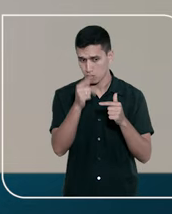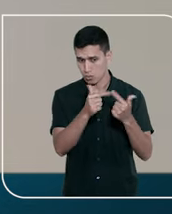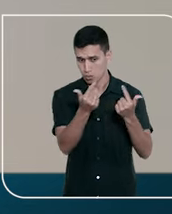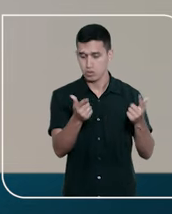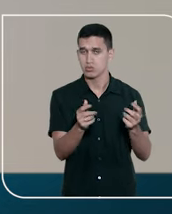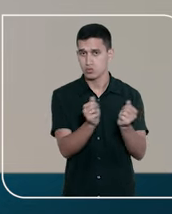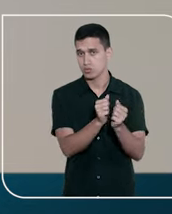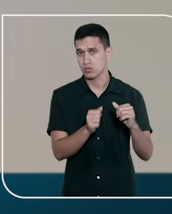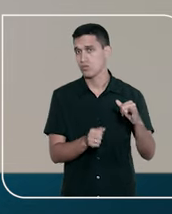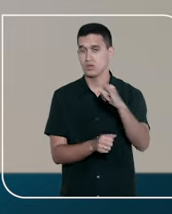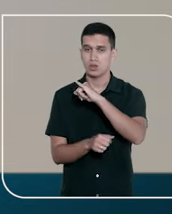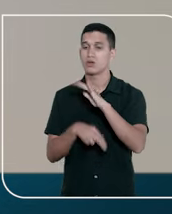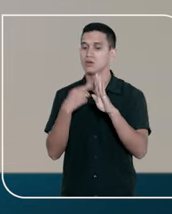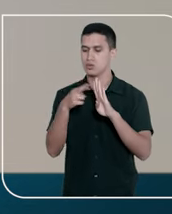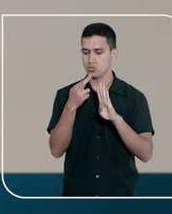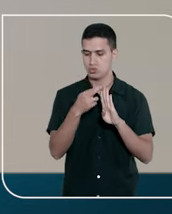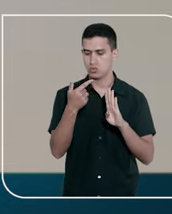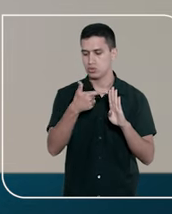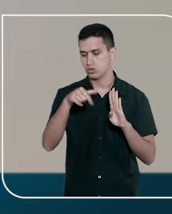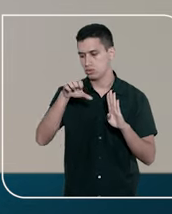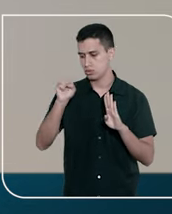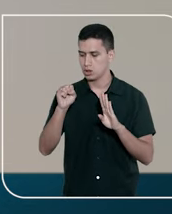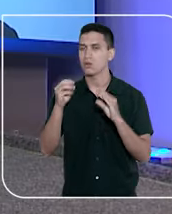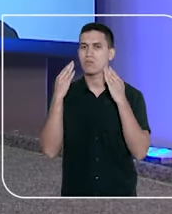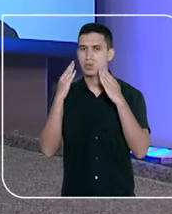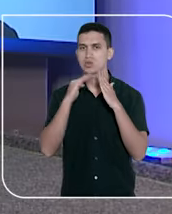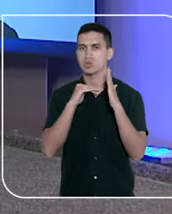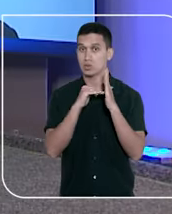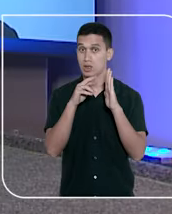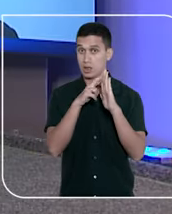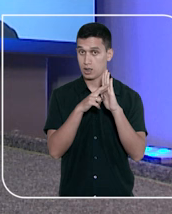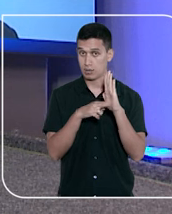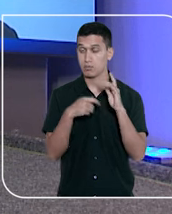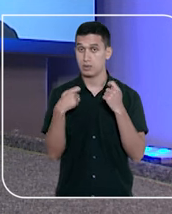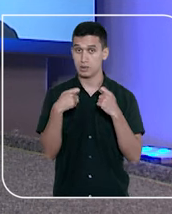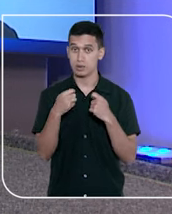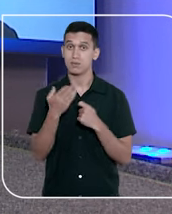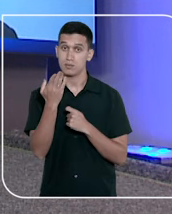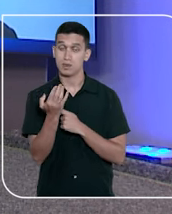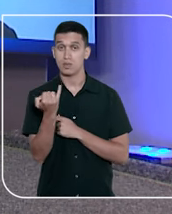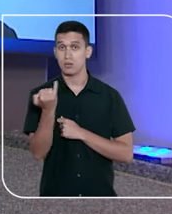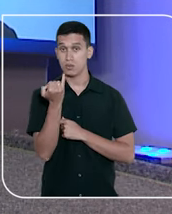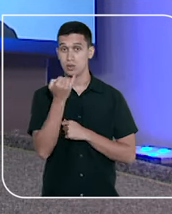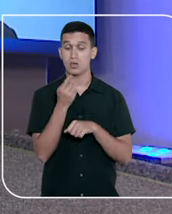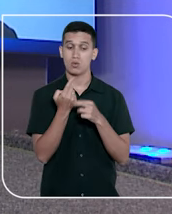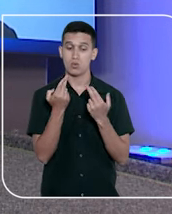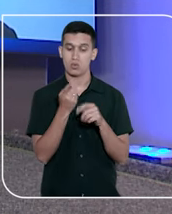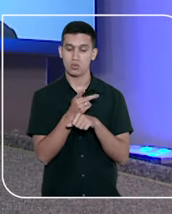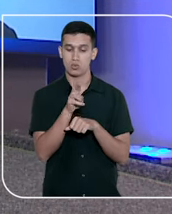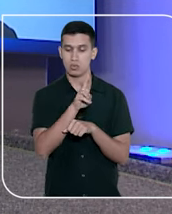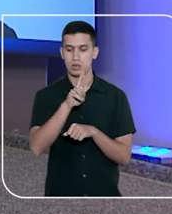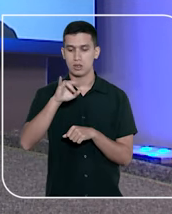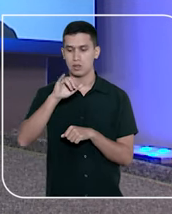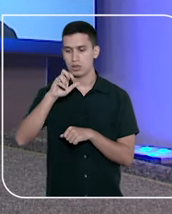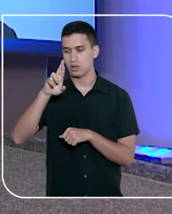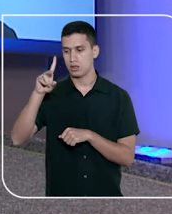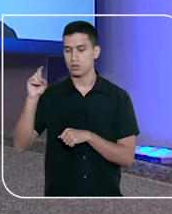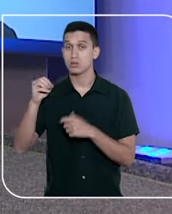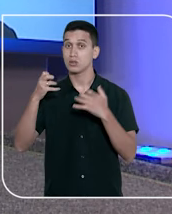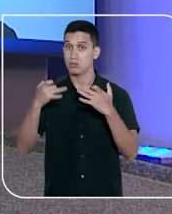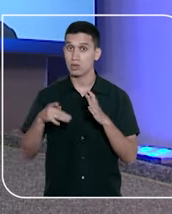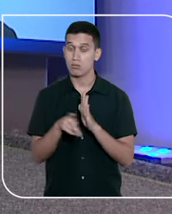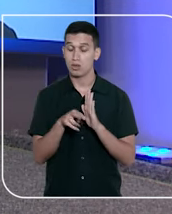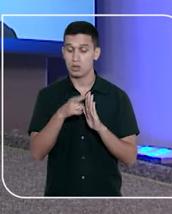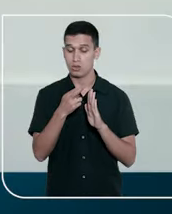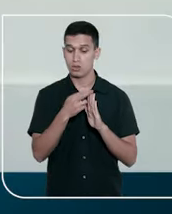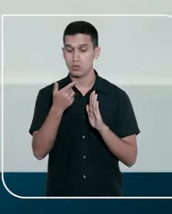resolução 280 traz todas as regras necessárias para tanto. Entendi. Isso é importante. O doutor Ricardo comenta sobre a resolução 280